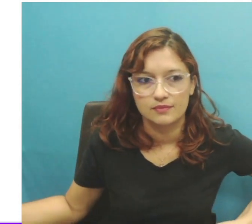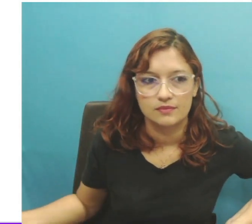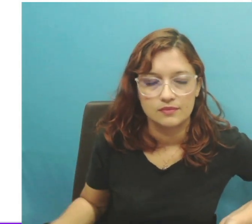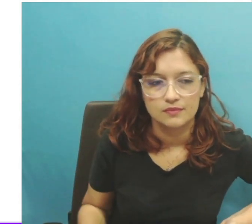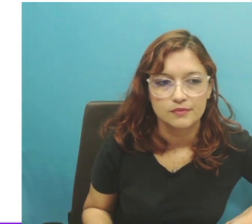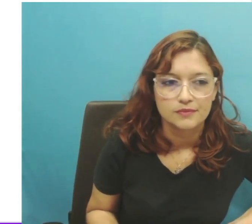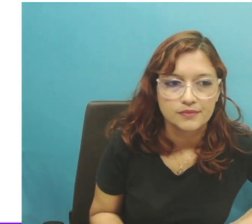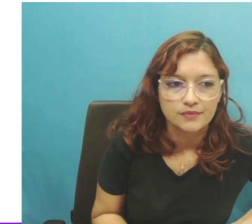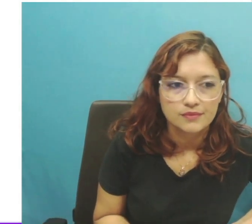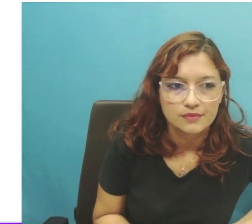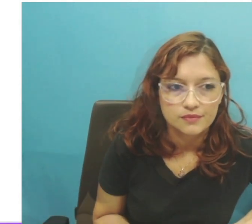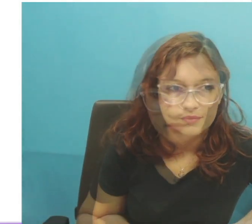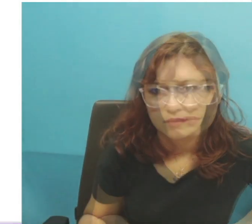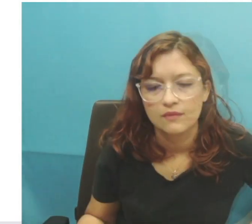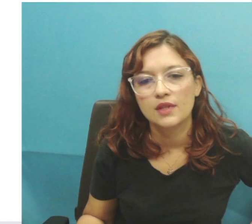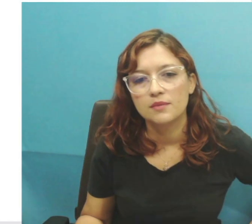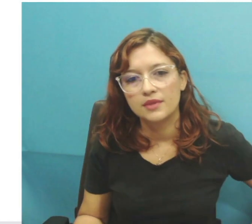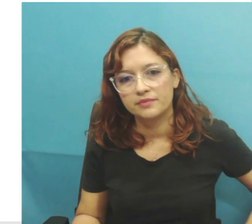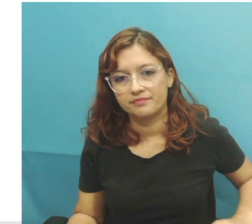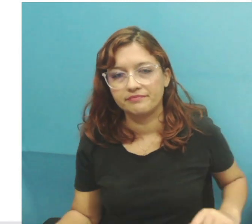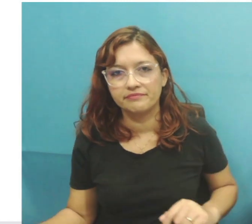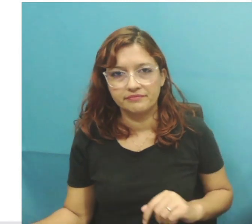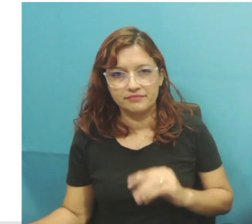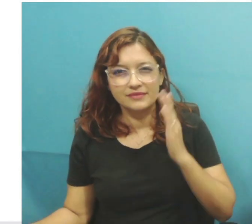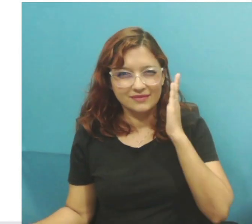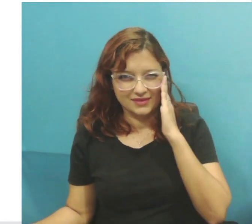Mas se eu trocar,